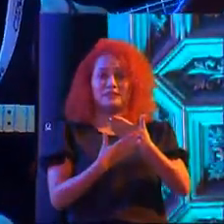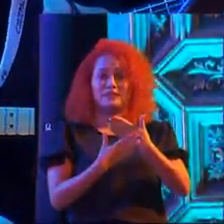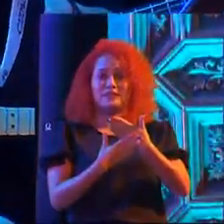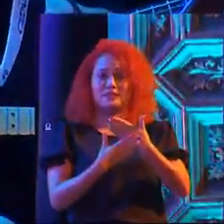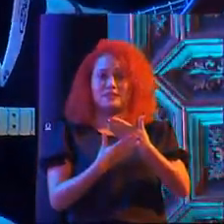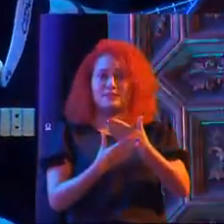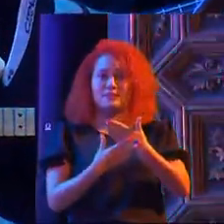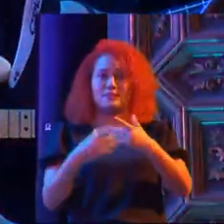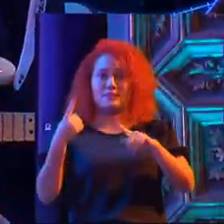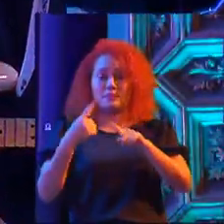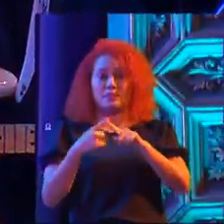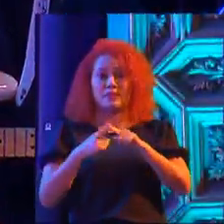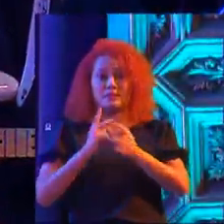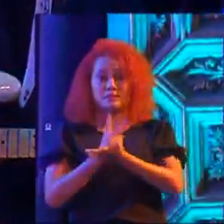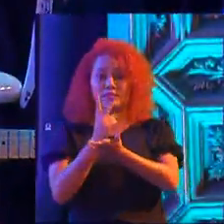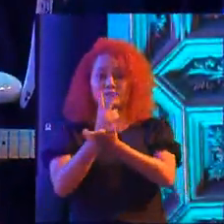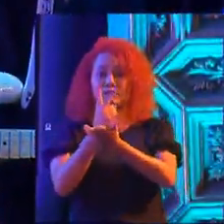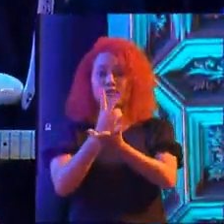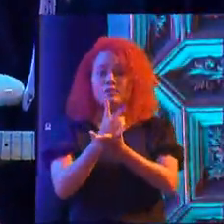eu sempre coloquei que,